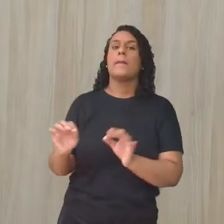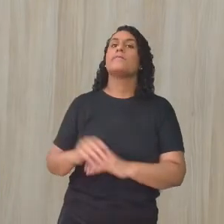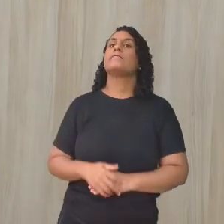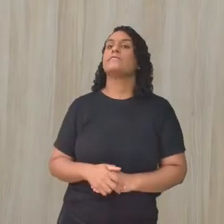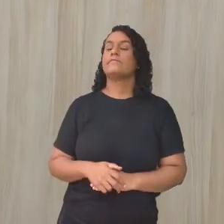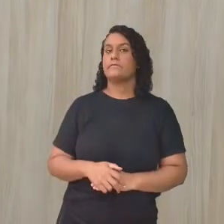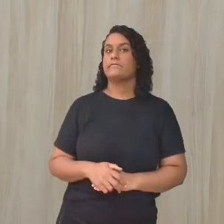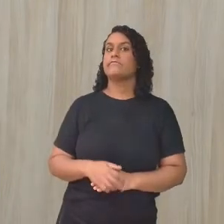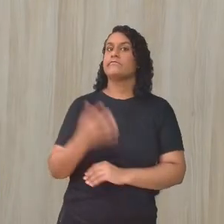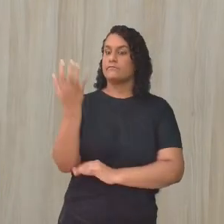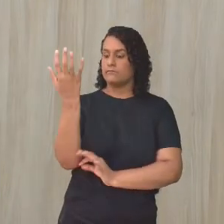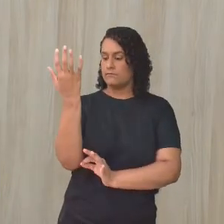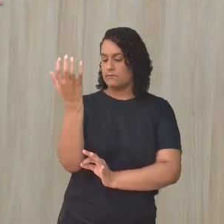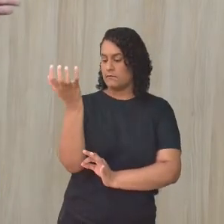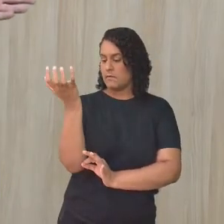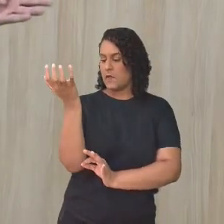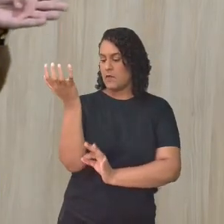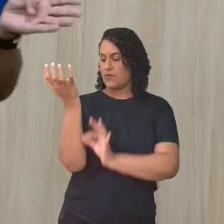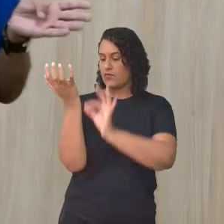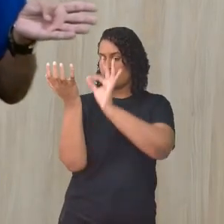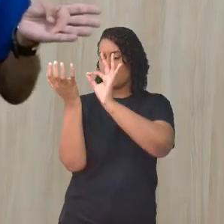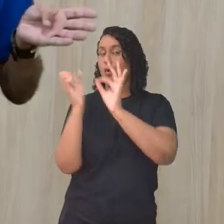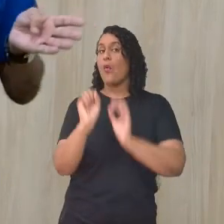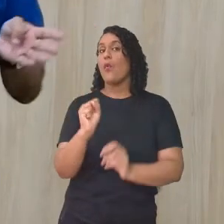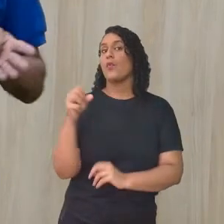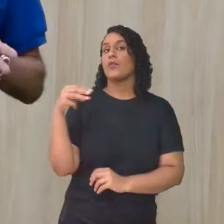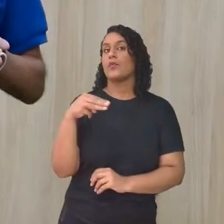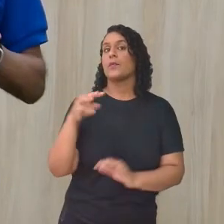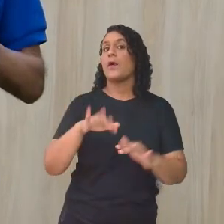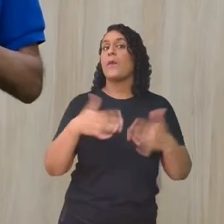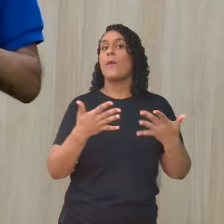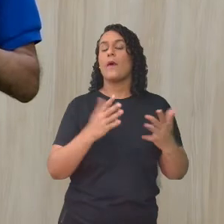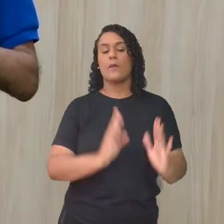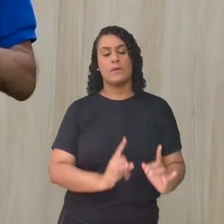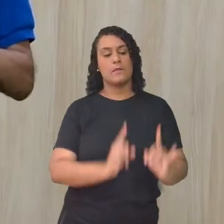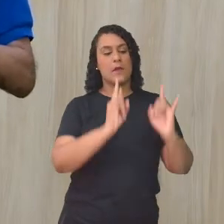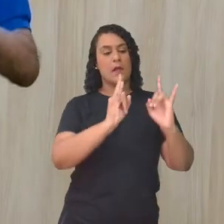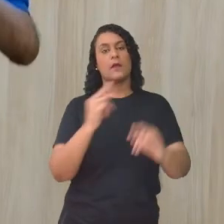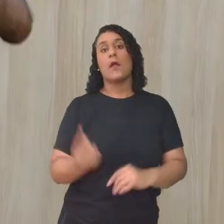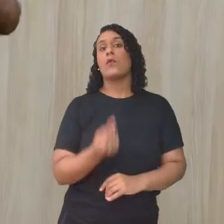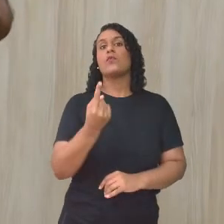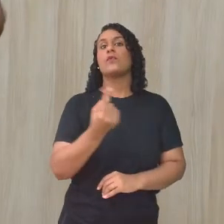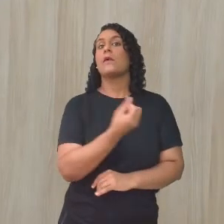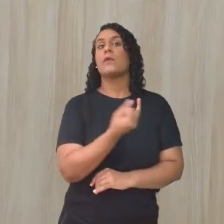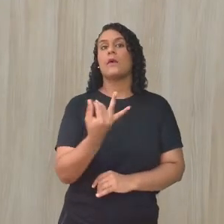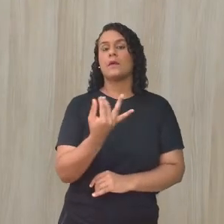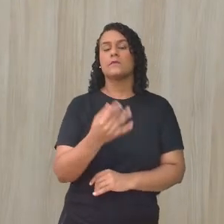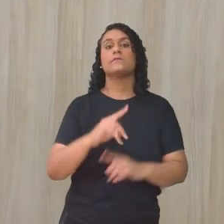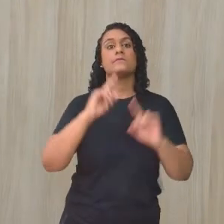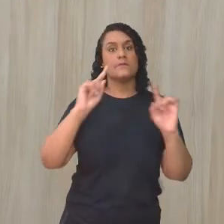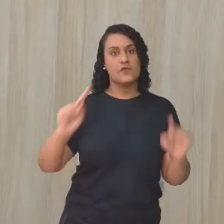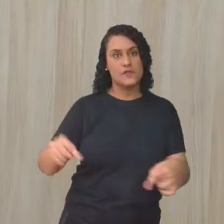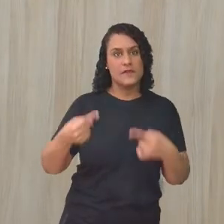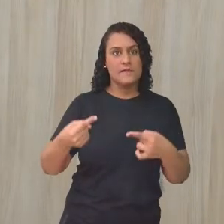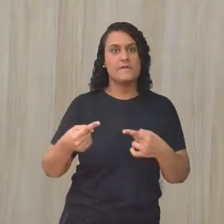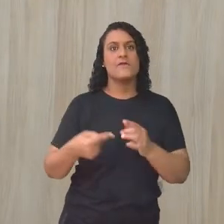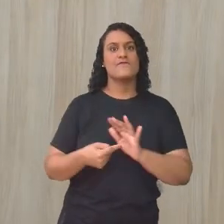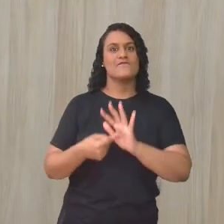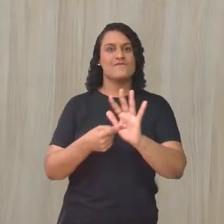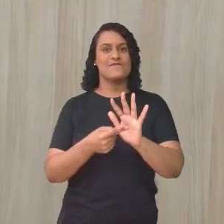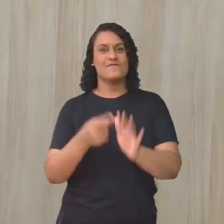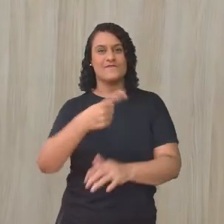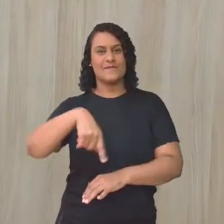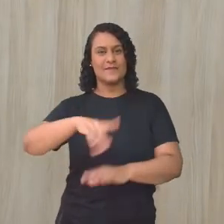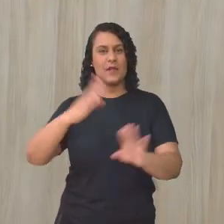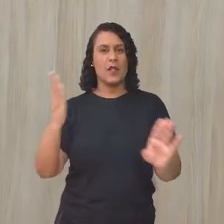prédio, do poste, equivale a 8. E qual é a altura do prédio? Esse é o desafio que eu vou deixar para você,